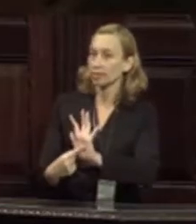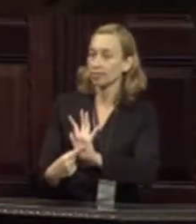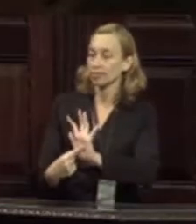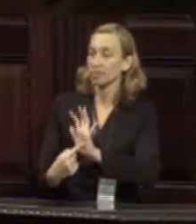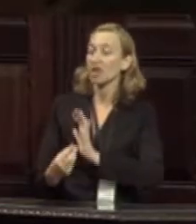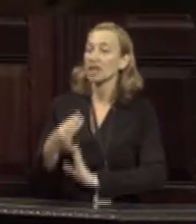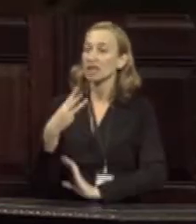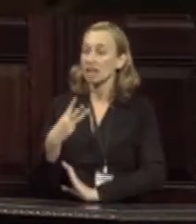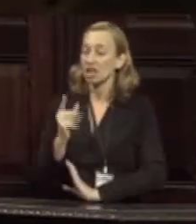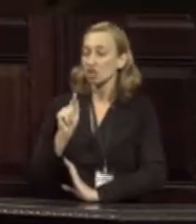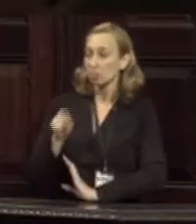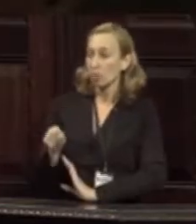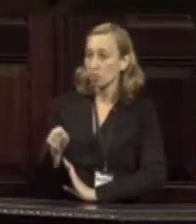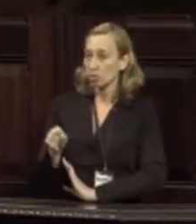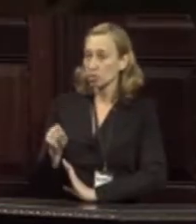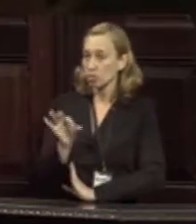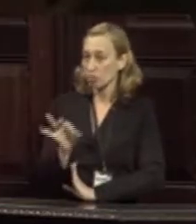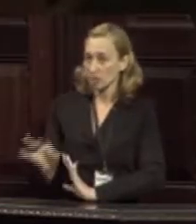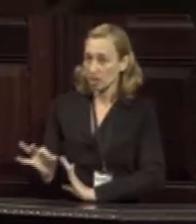pontos percentuais,